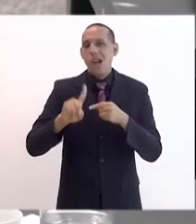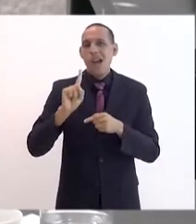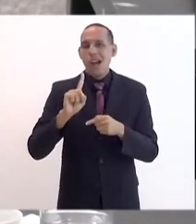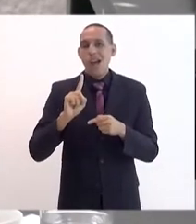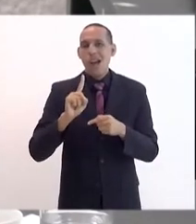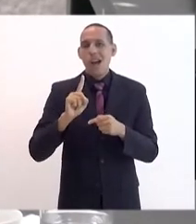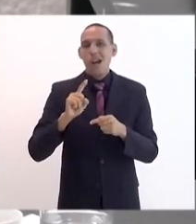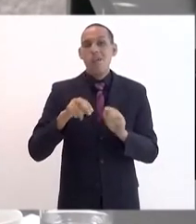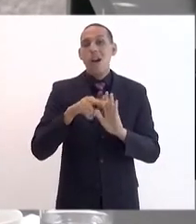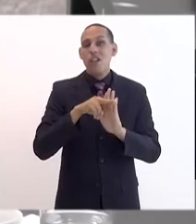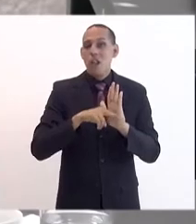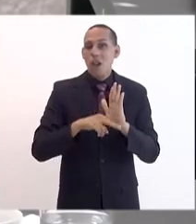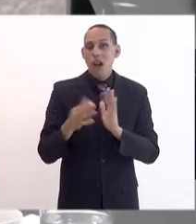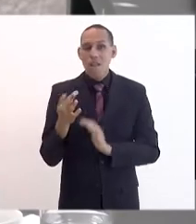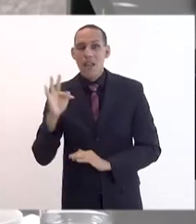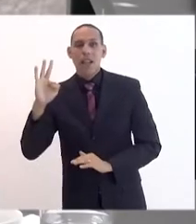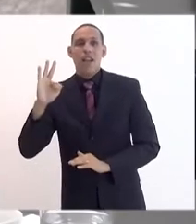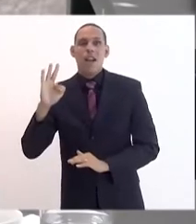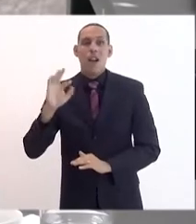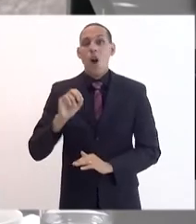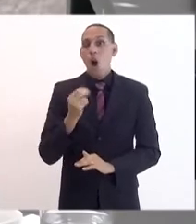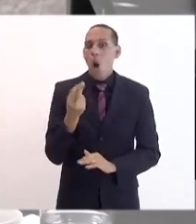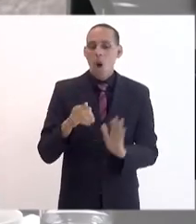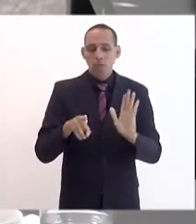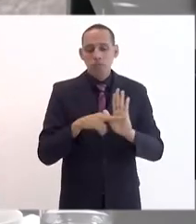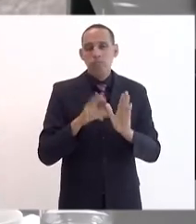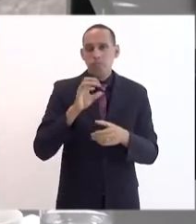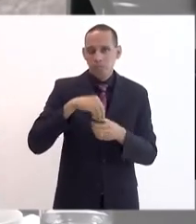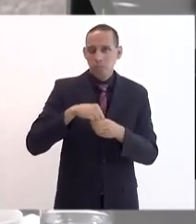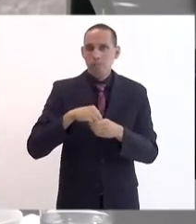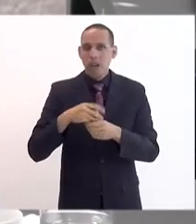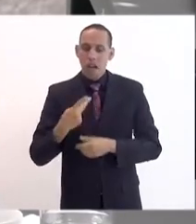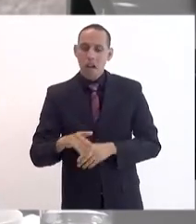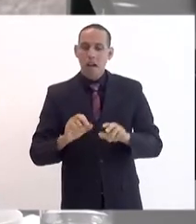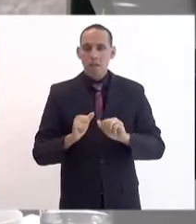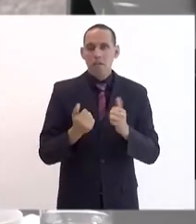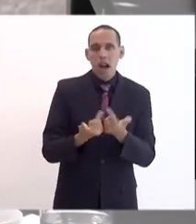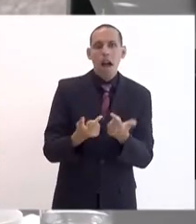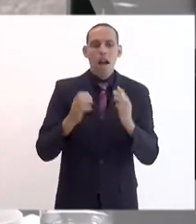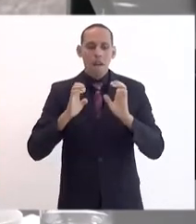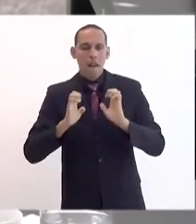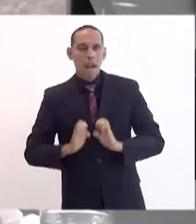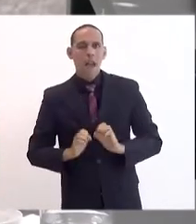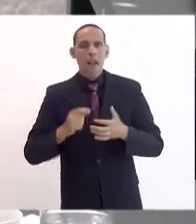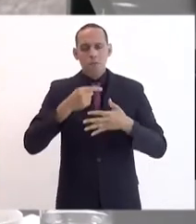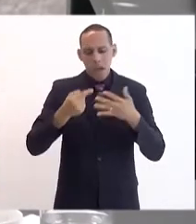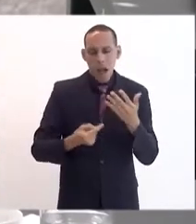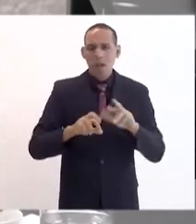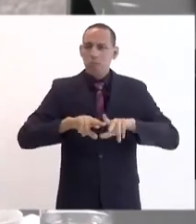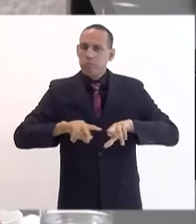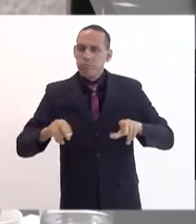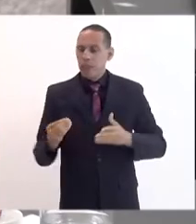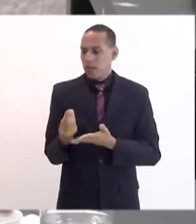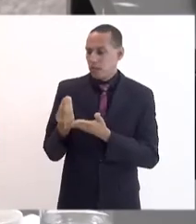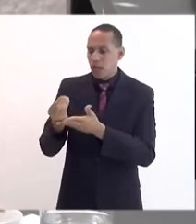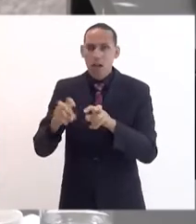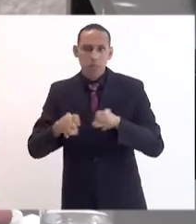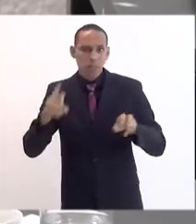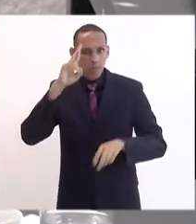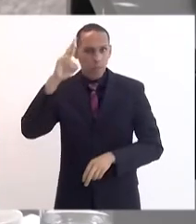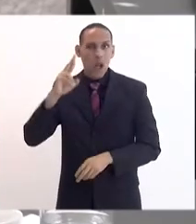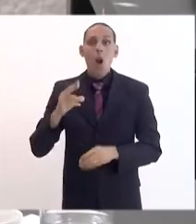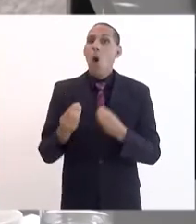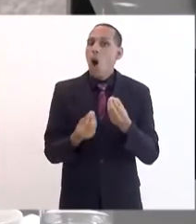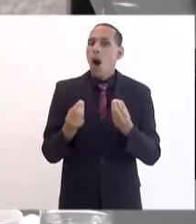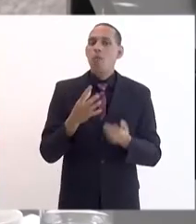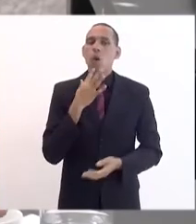norma federal, por arrepio ao regimento da casa, por arrepio à ética, por arrepio a todos os princípios, e devolve-se à mesa diretora, mas com o voto pelo